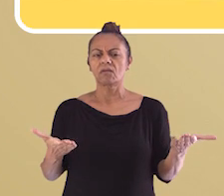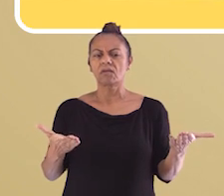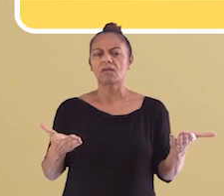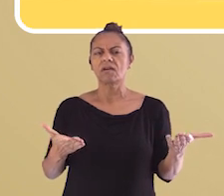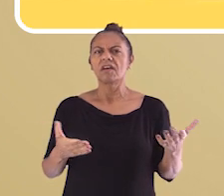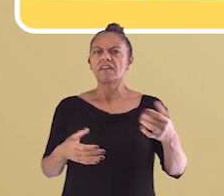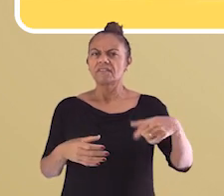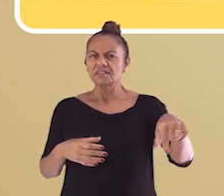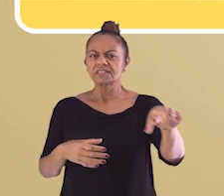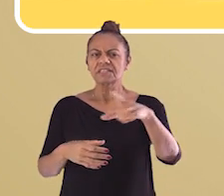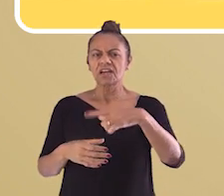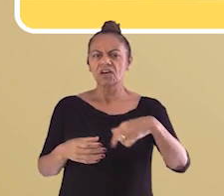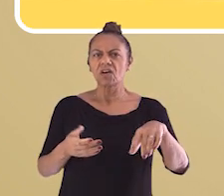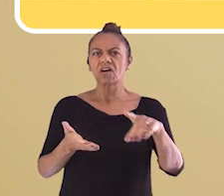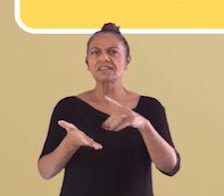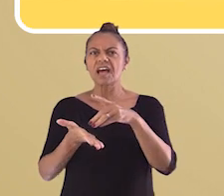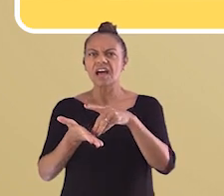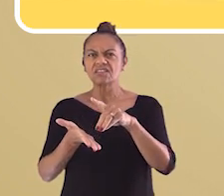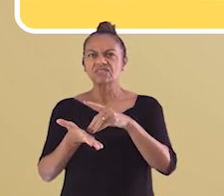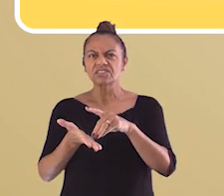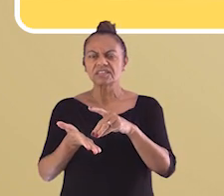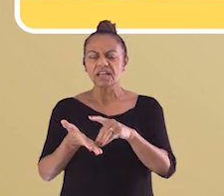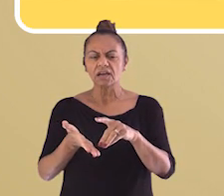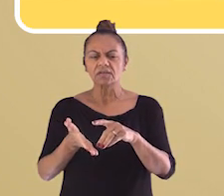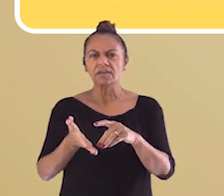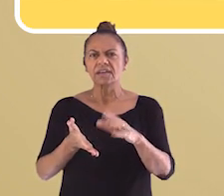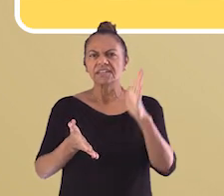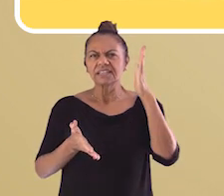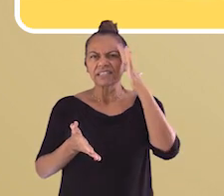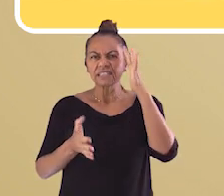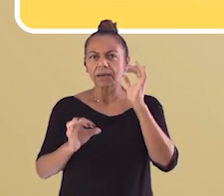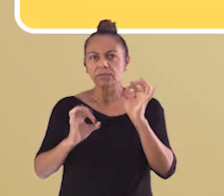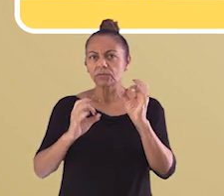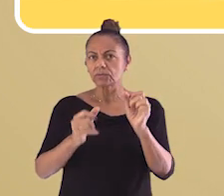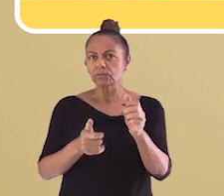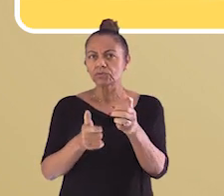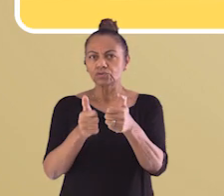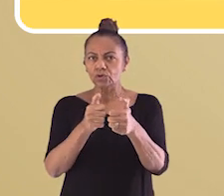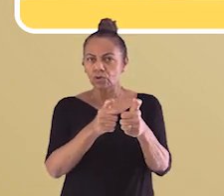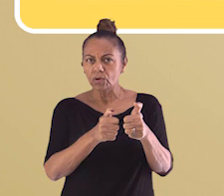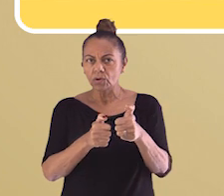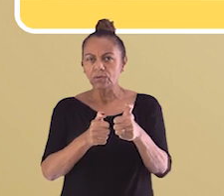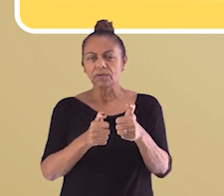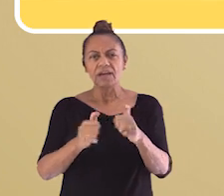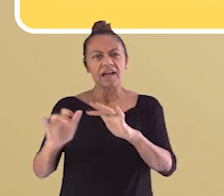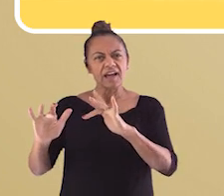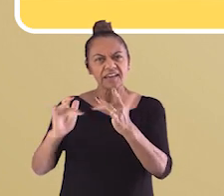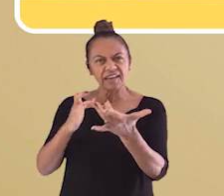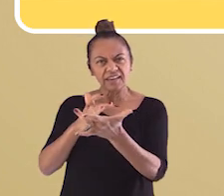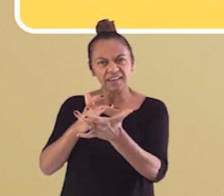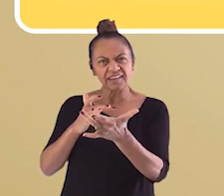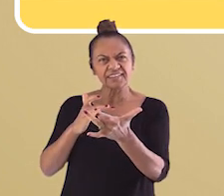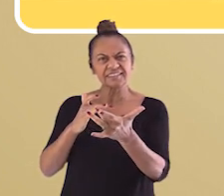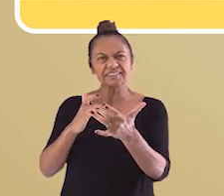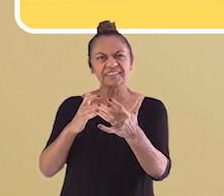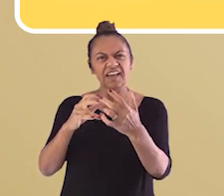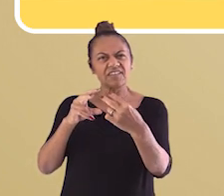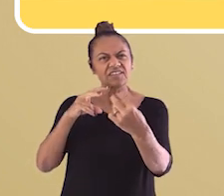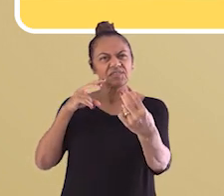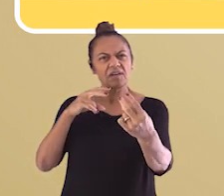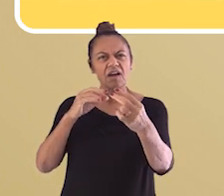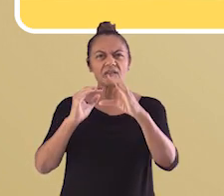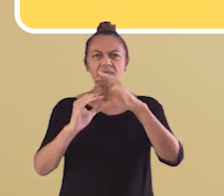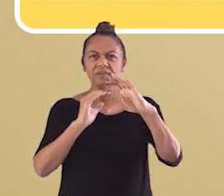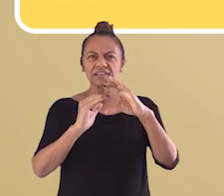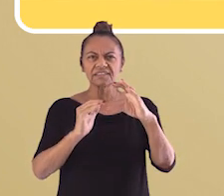digital? Sabe tudo de jogos online? Ou já usa as redes sociais? Eu acho que por